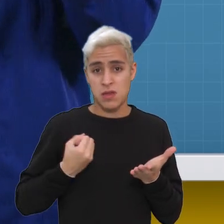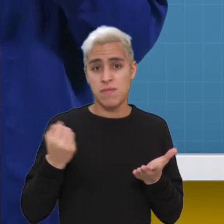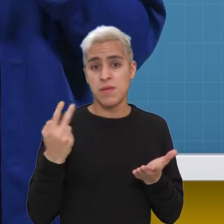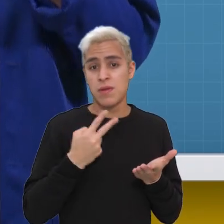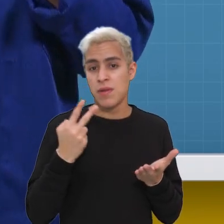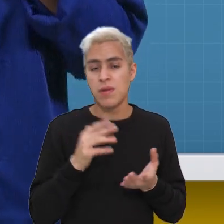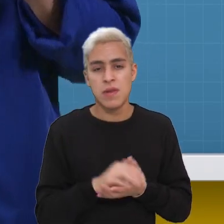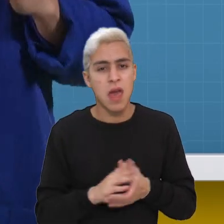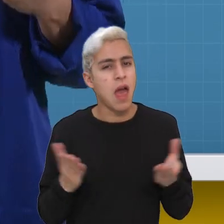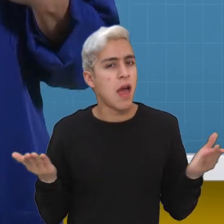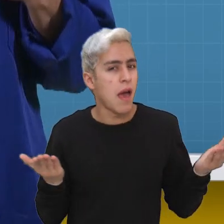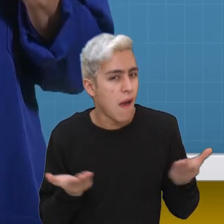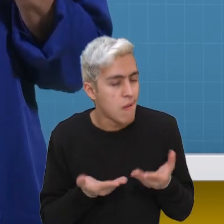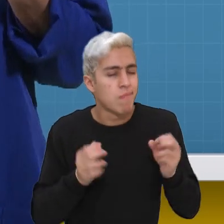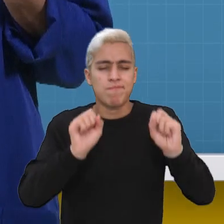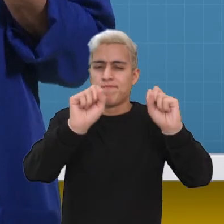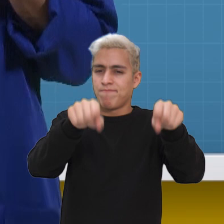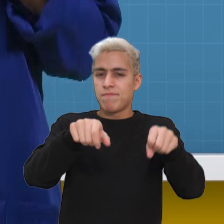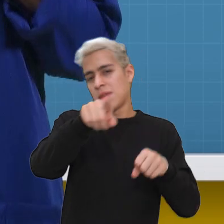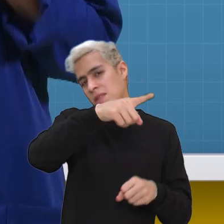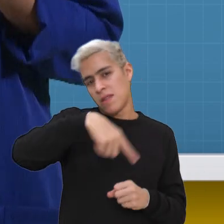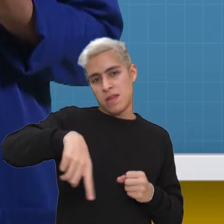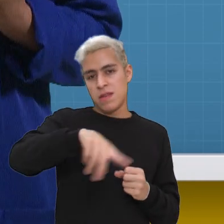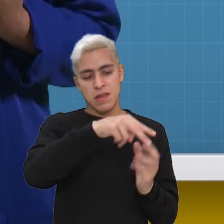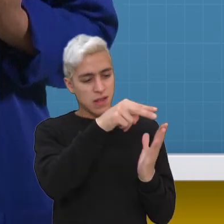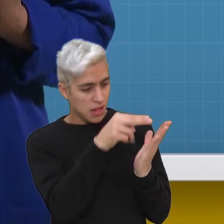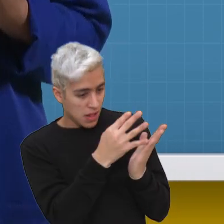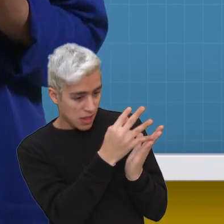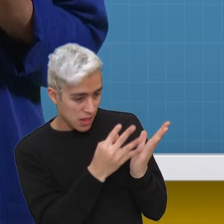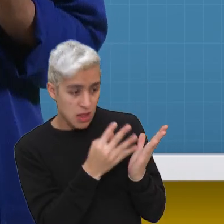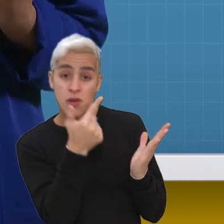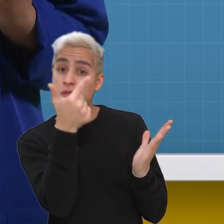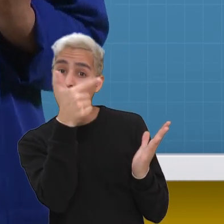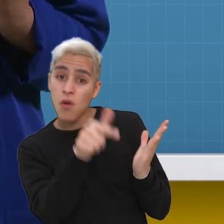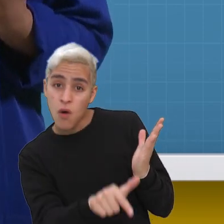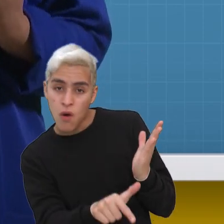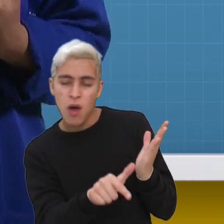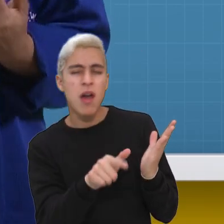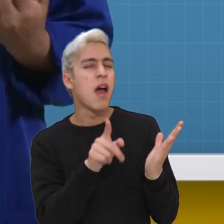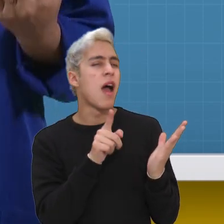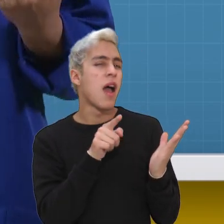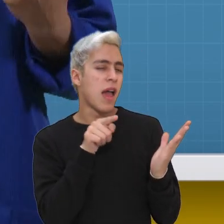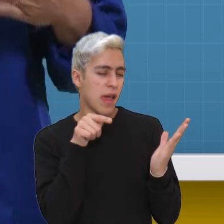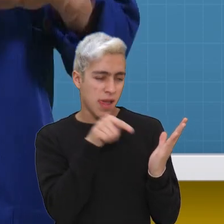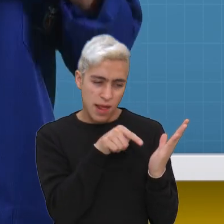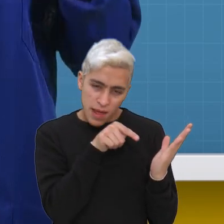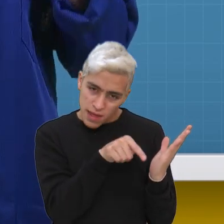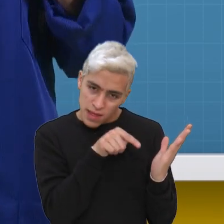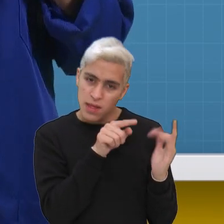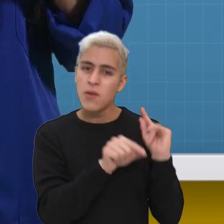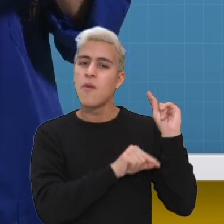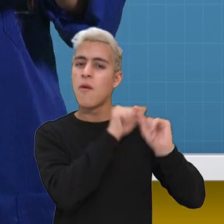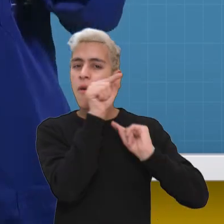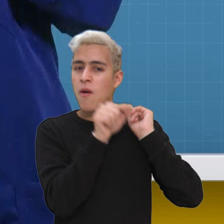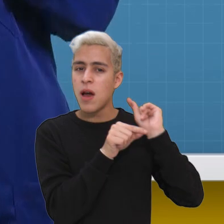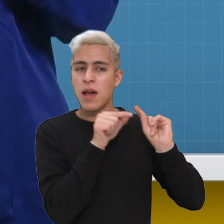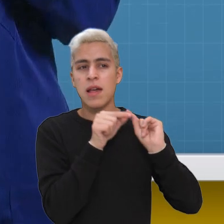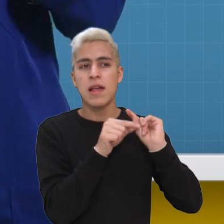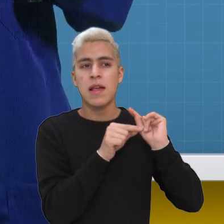Exercício 2. Agora sim, ler o texto de novo, aquele lá, né?